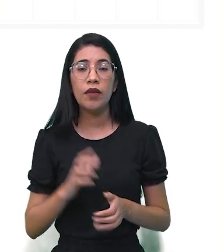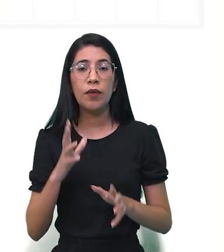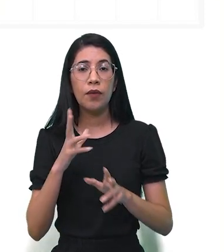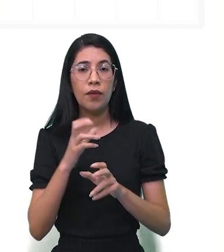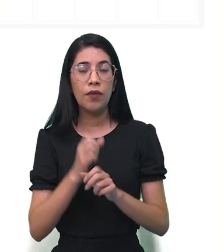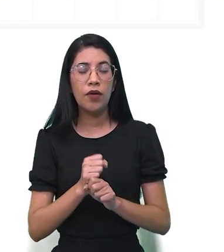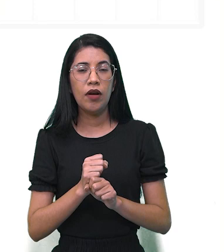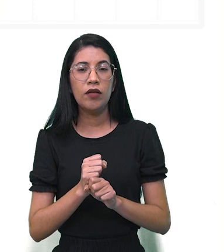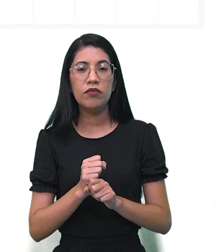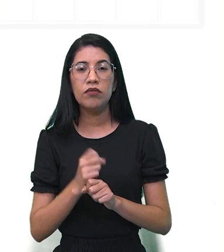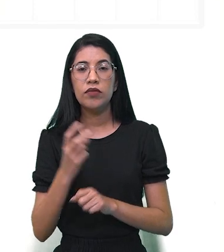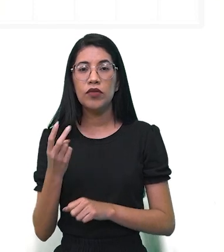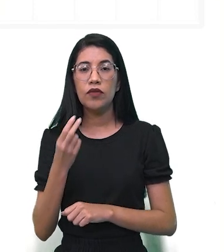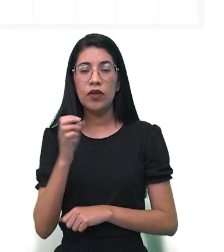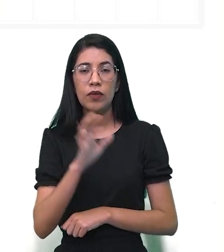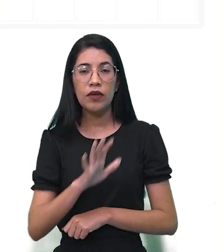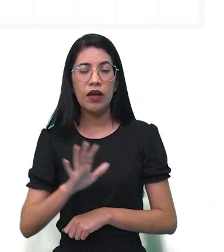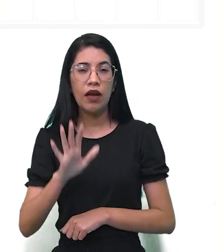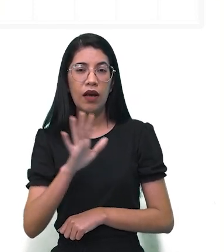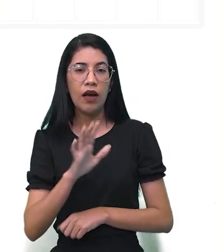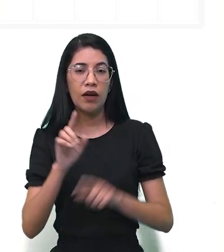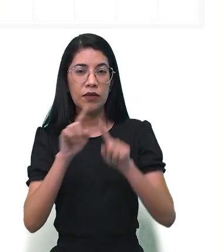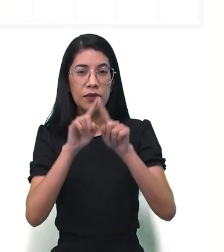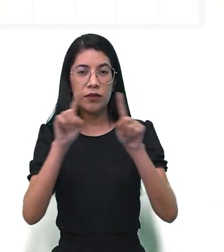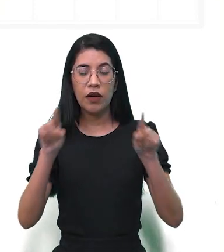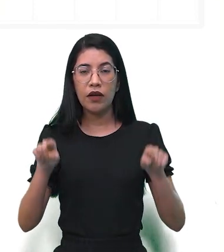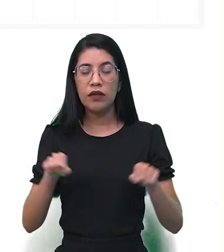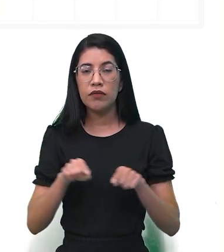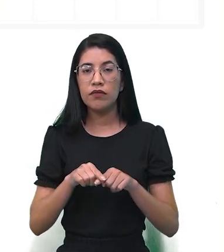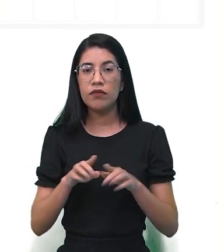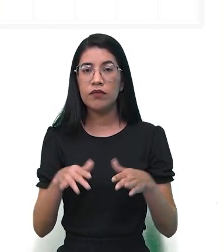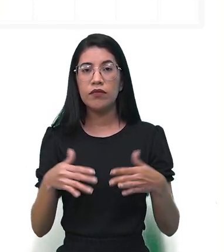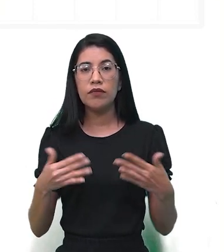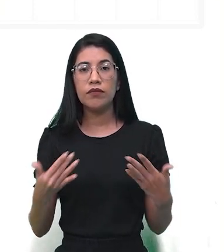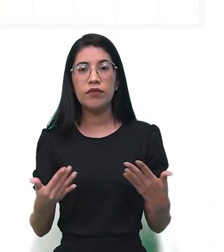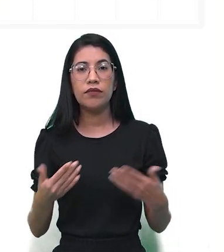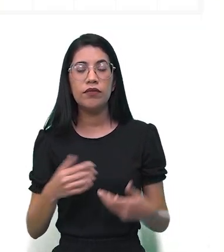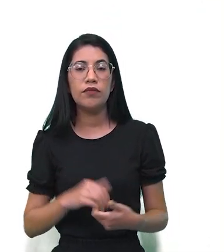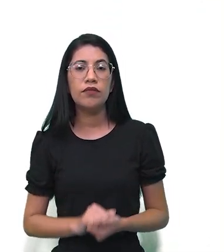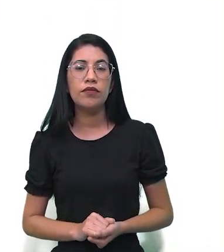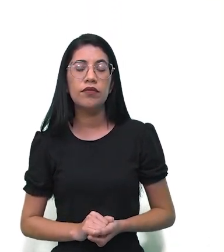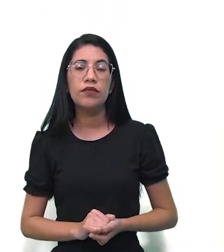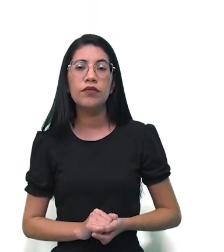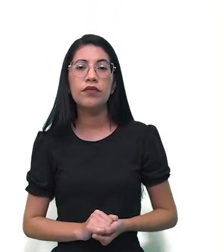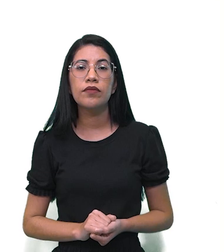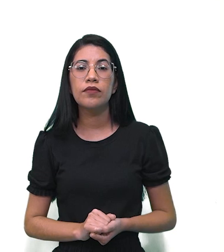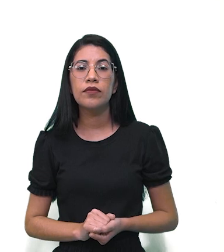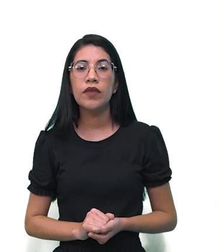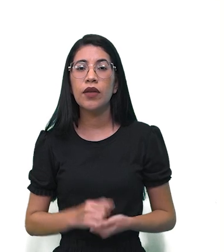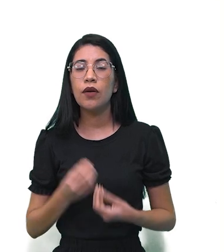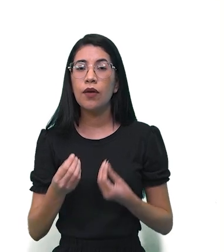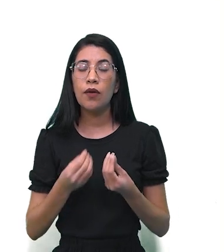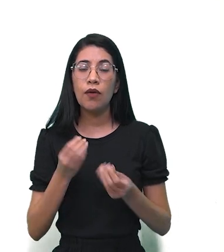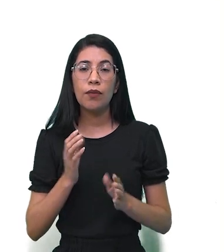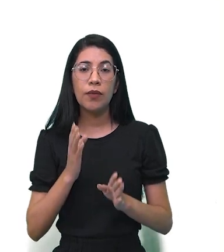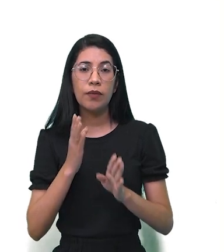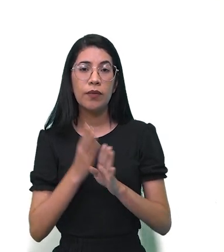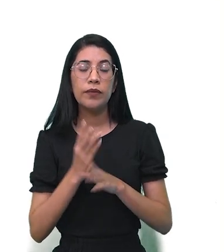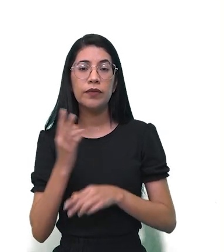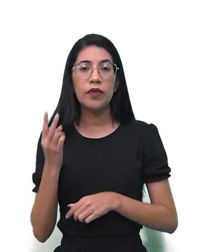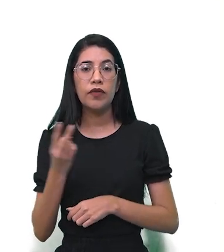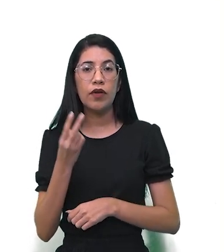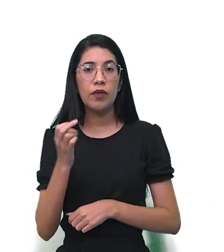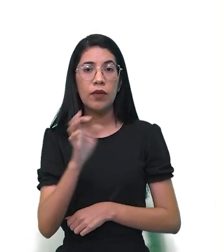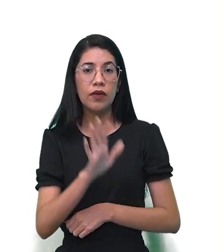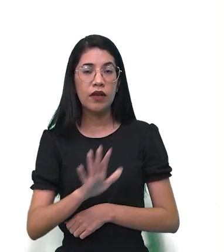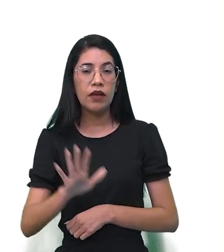vale a área desse quadrado? O que você acha? Como é que a gente vai determinar